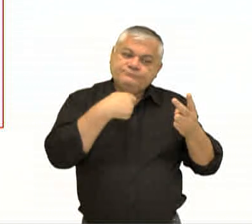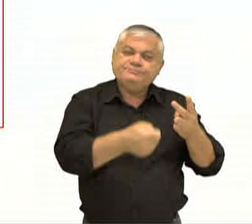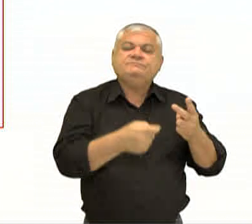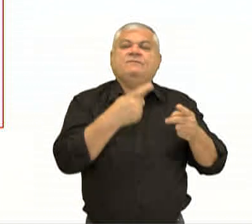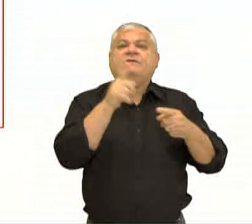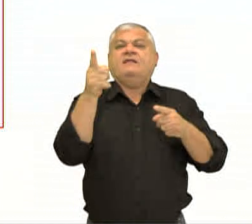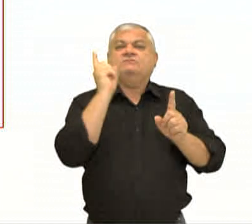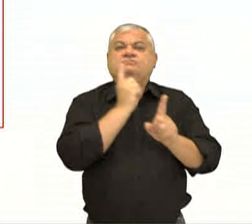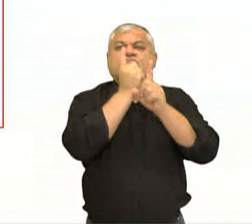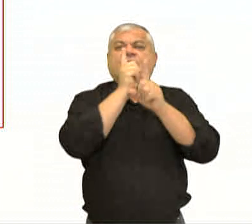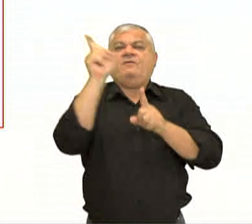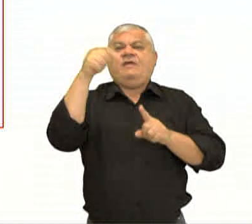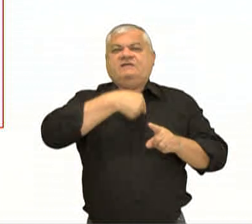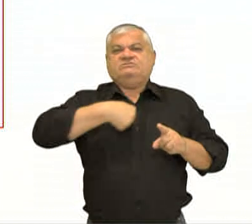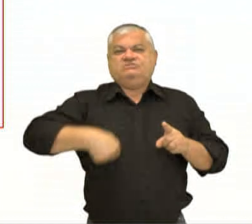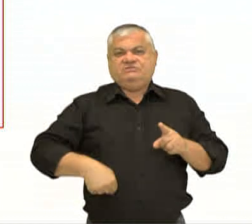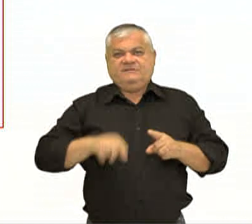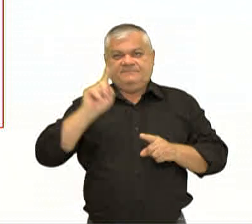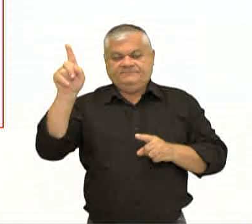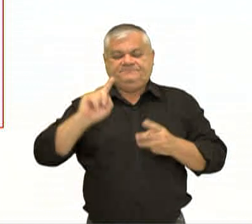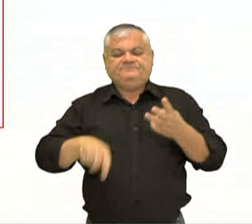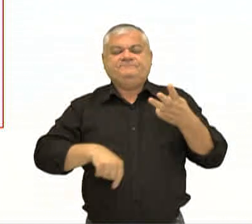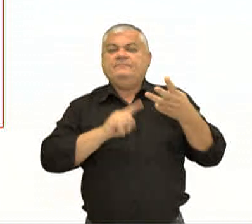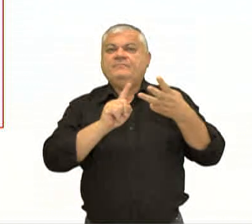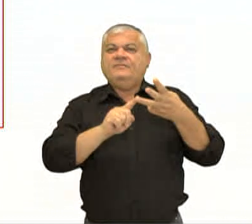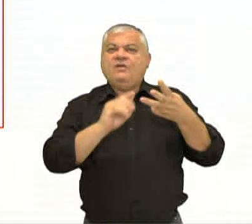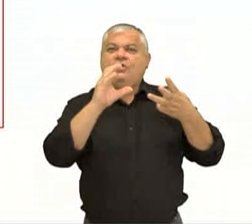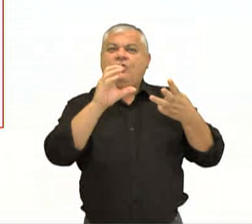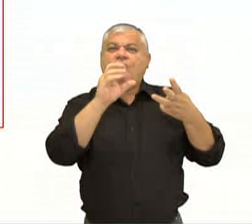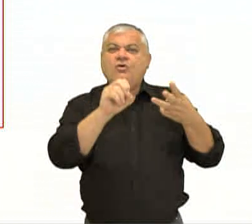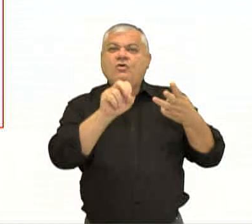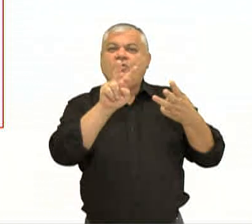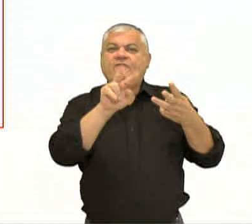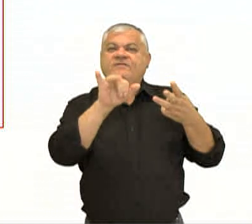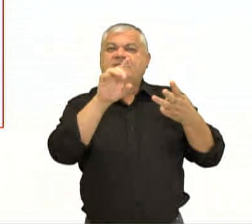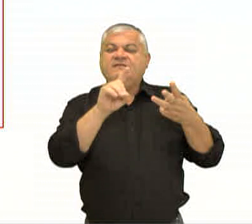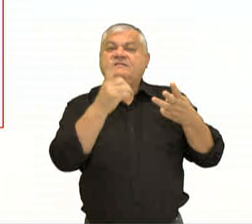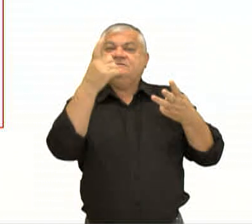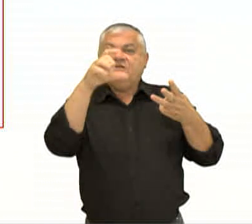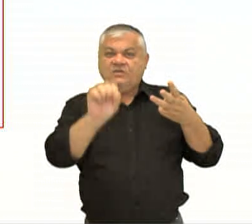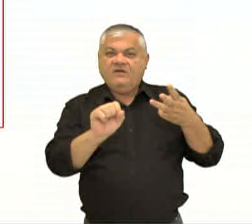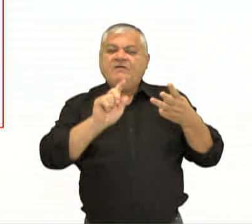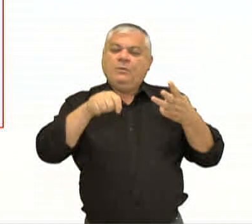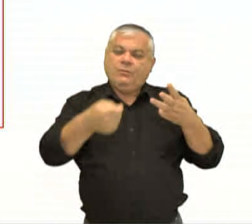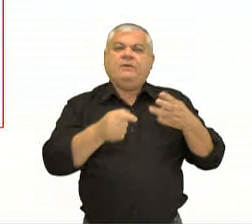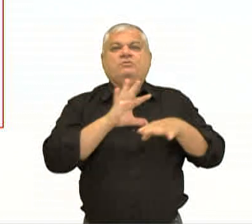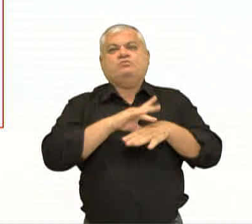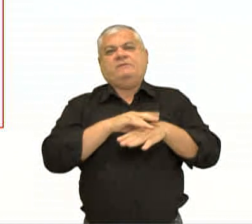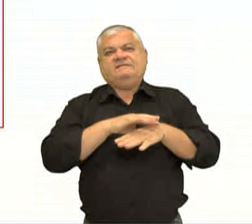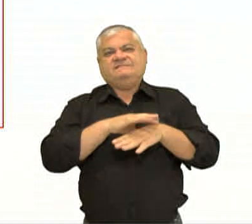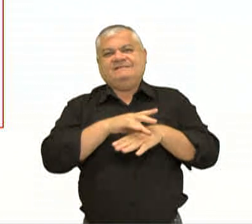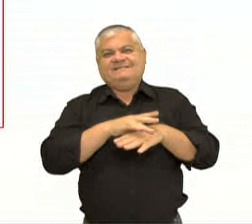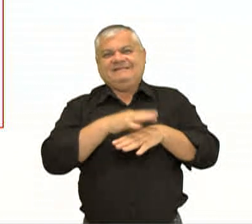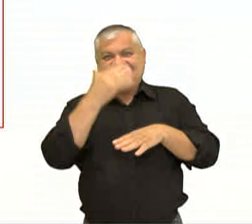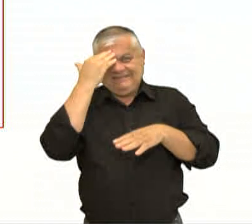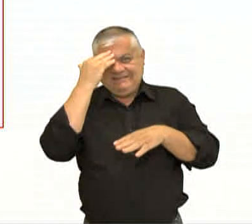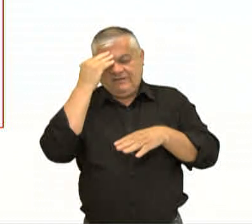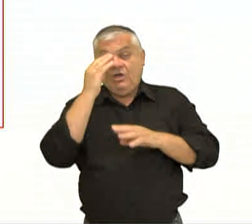na China. E Covid-19, então, é o nome dado à doença causada por este novo vírus.